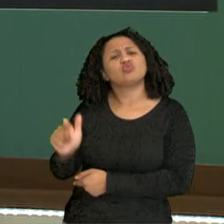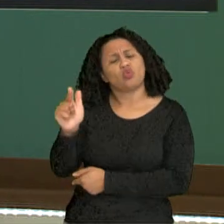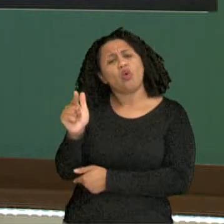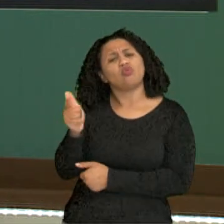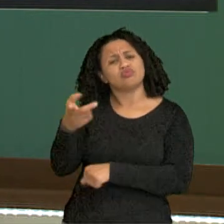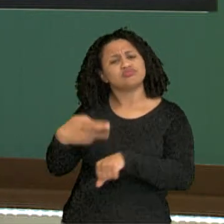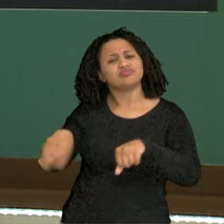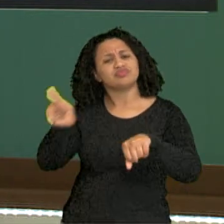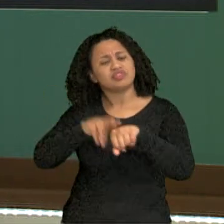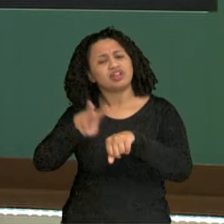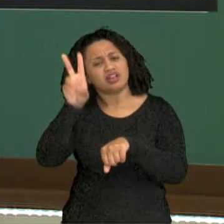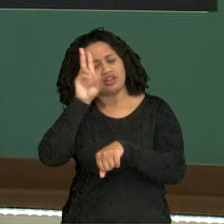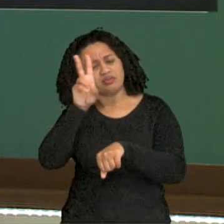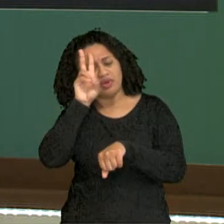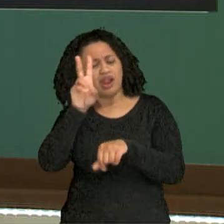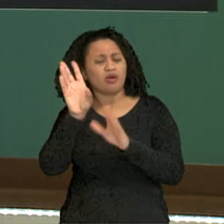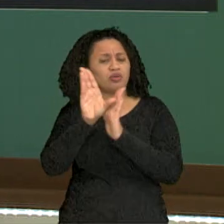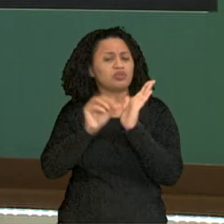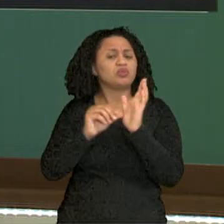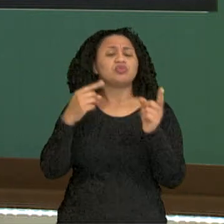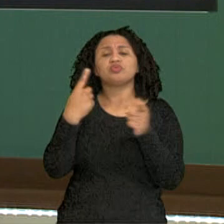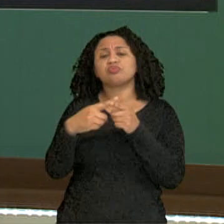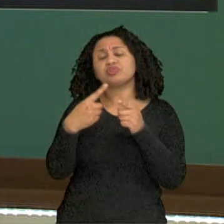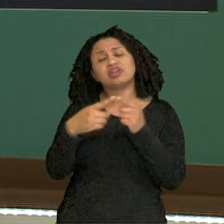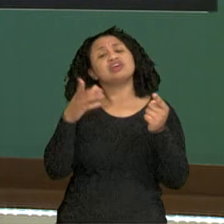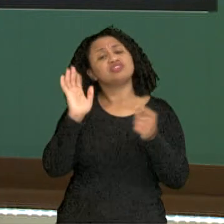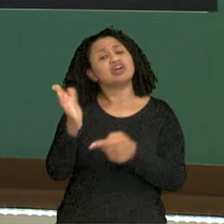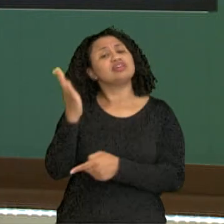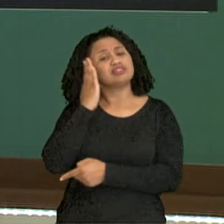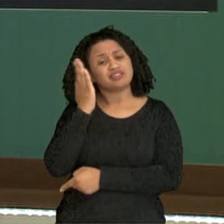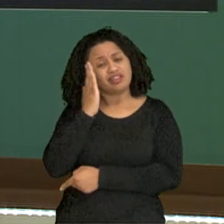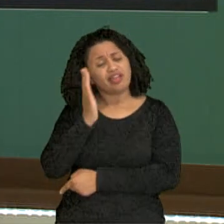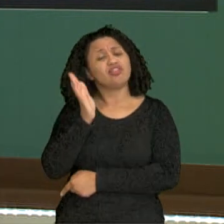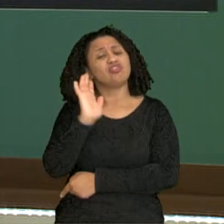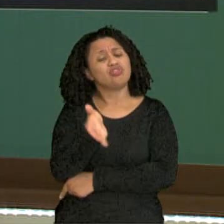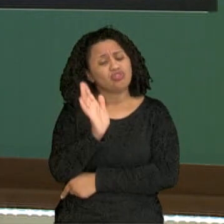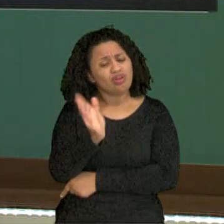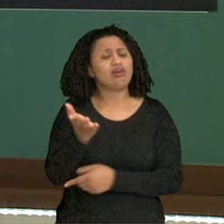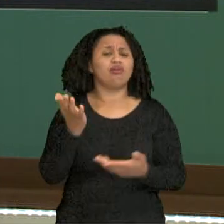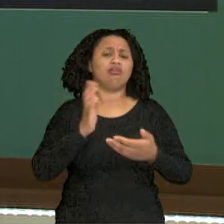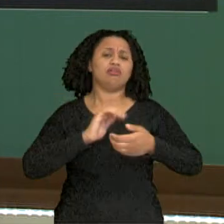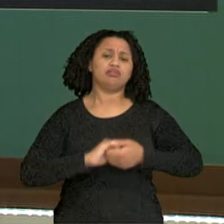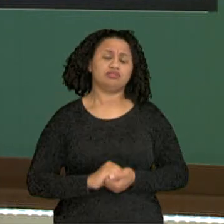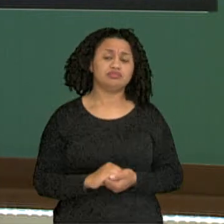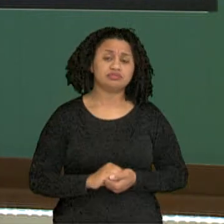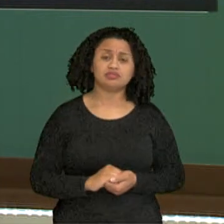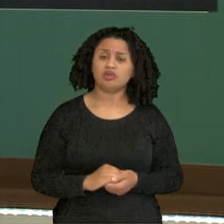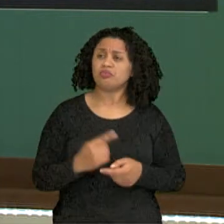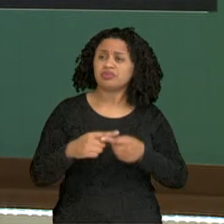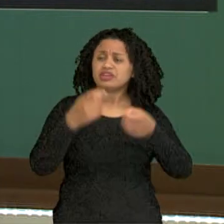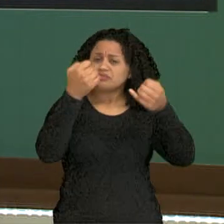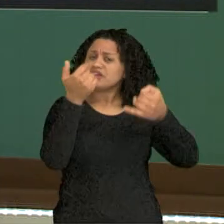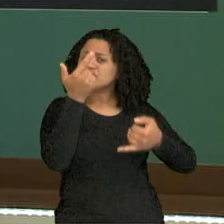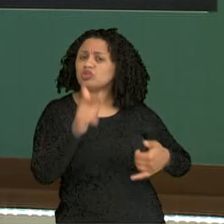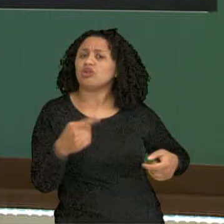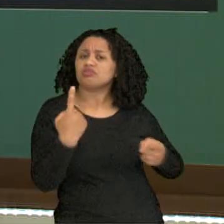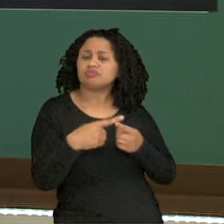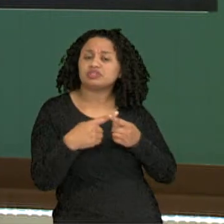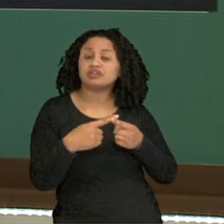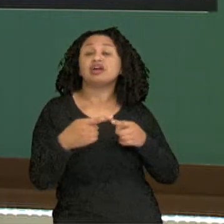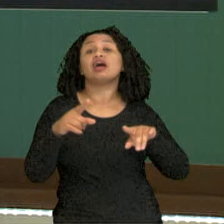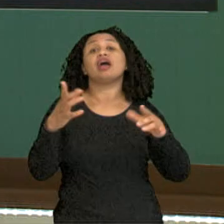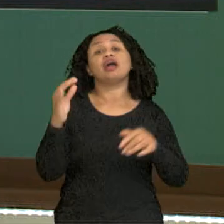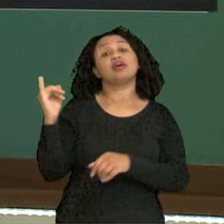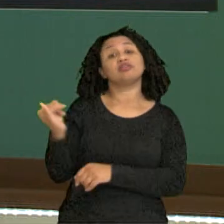outra vez, novamente, um assunto que eu acabei de aprender com você? Você vai explicar de novo? É importante